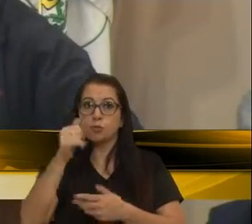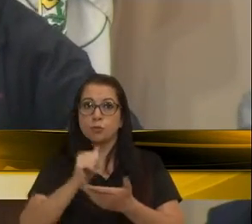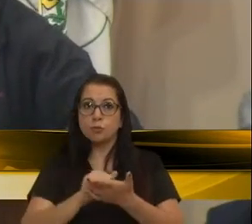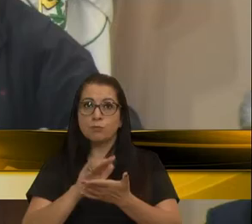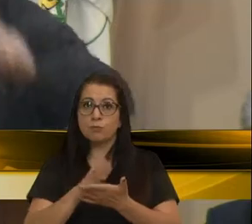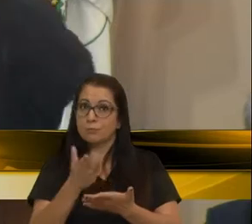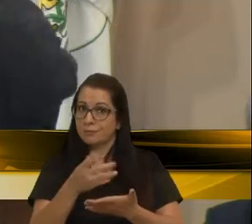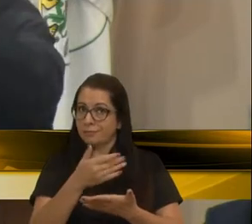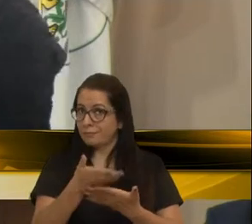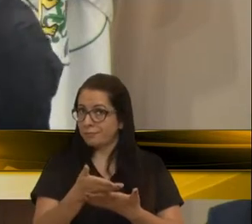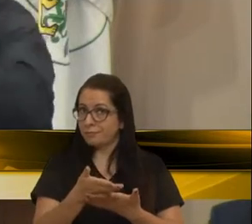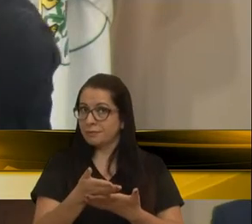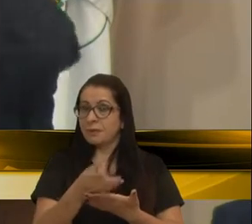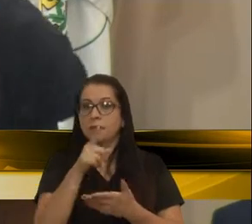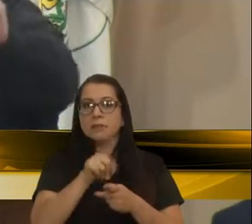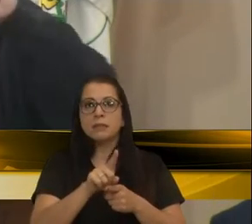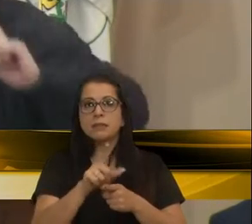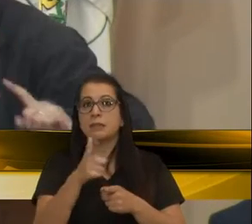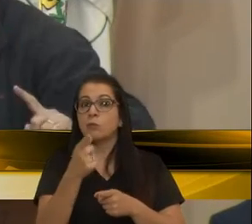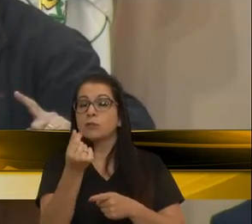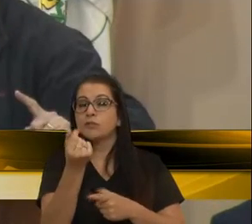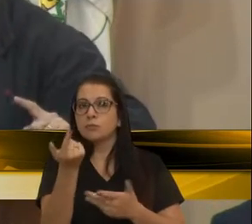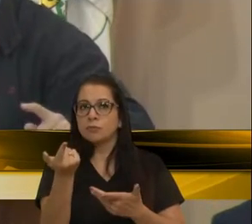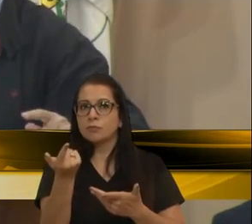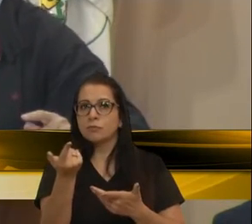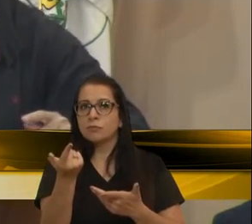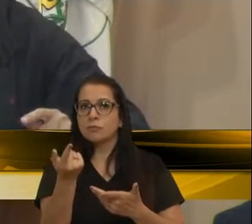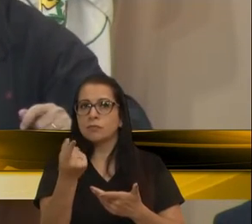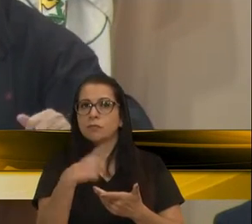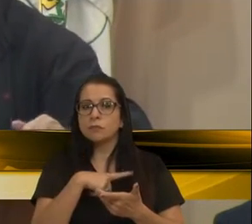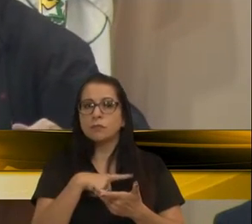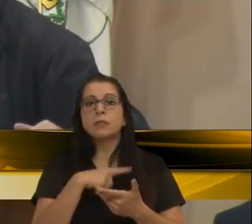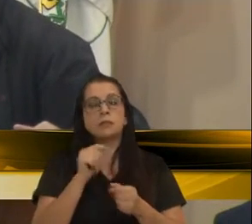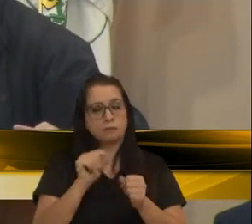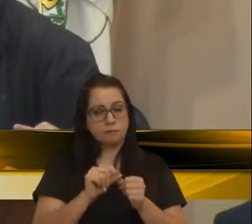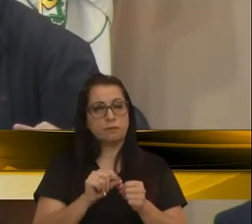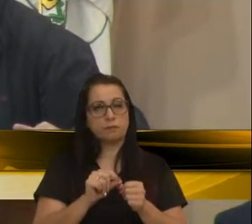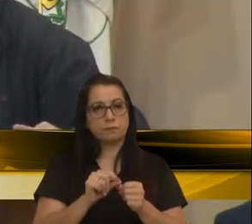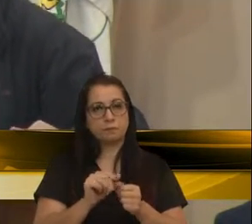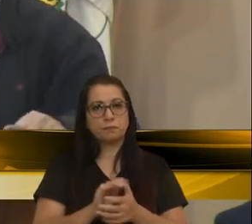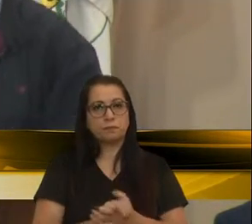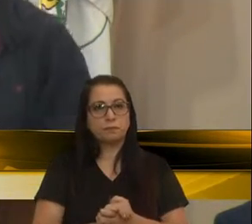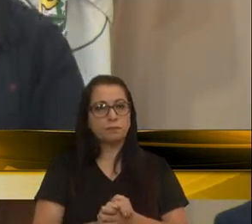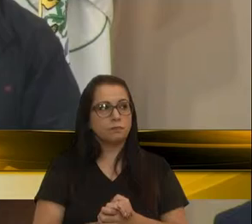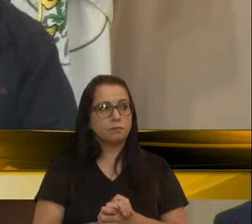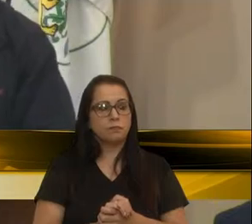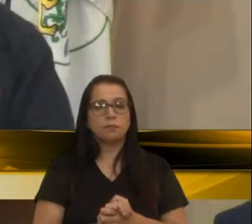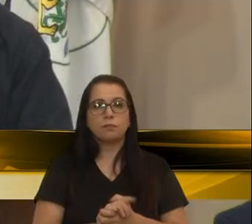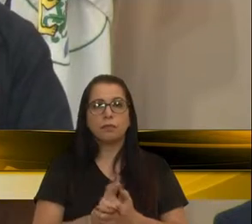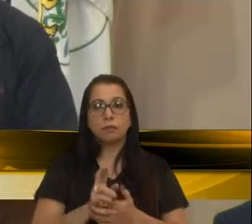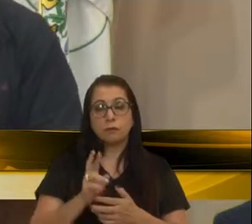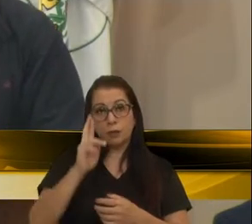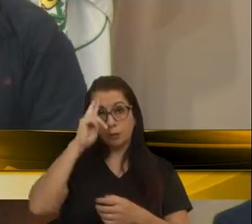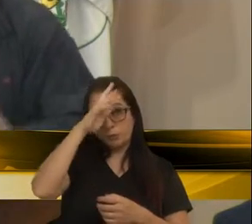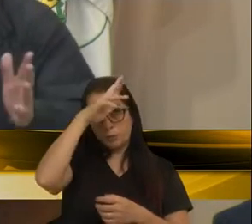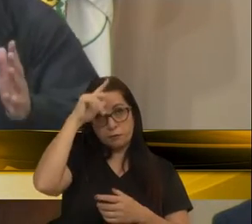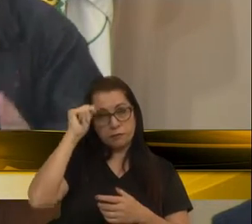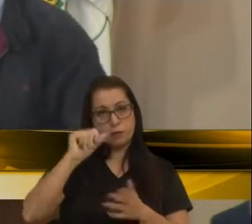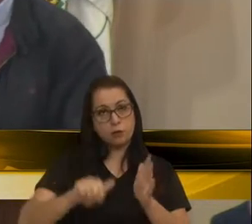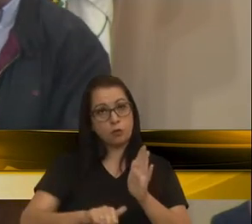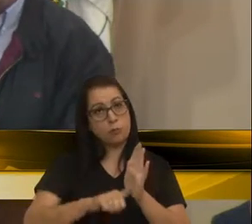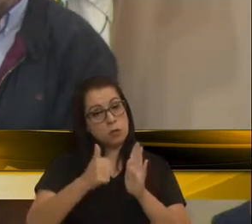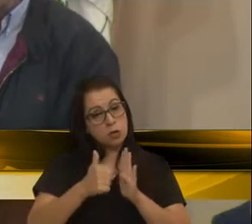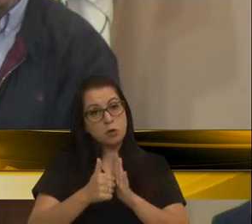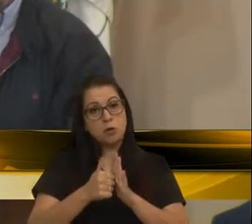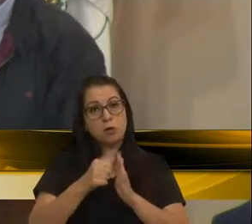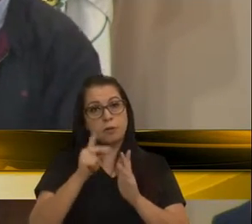monetária. Sem ter dinheiro. Eu fez. E aí vem um prefeito, ou melhor, um